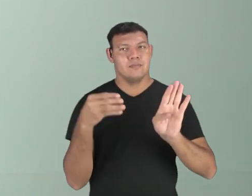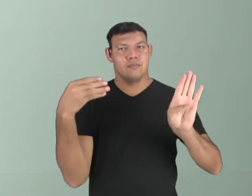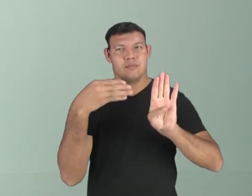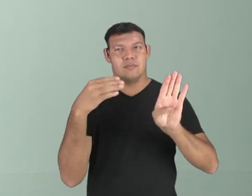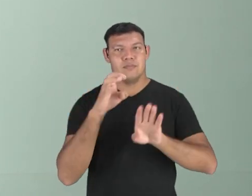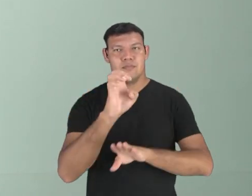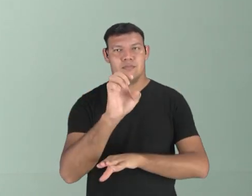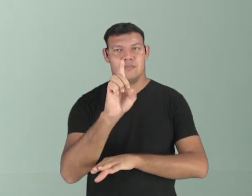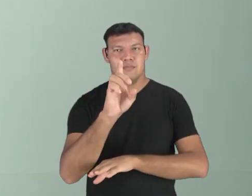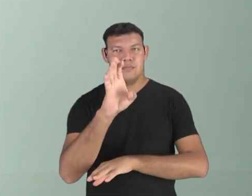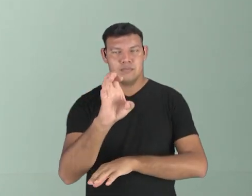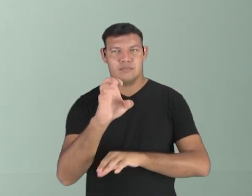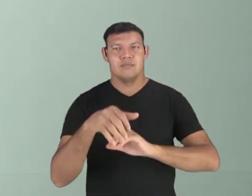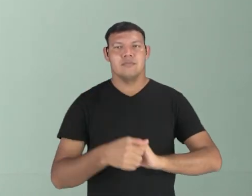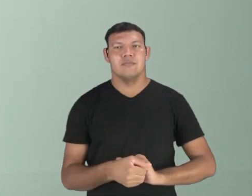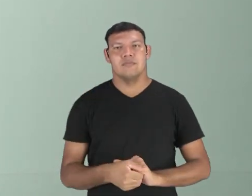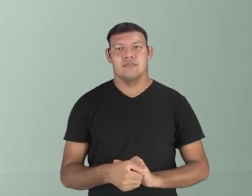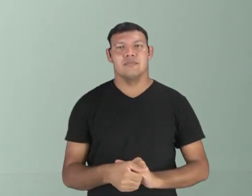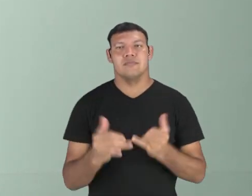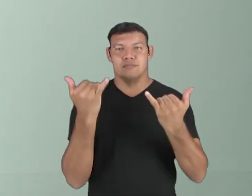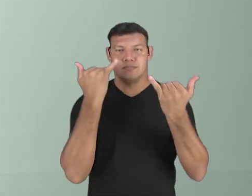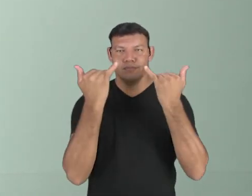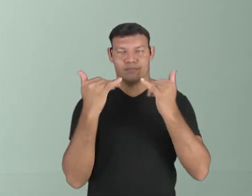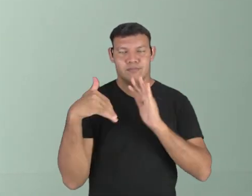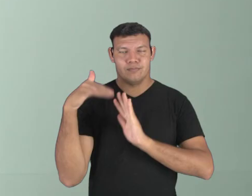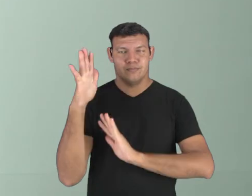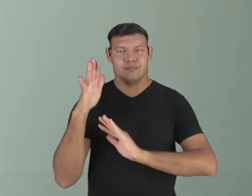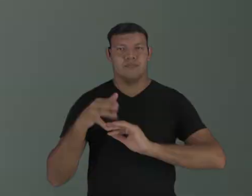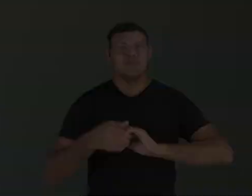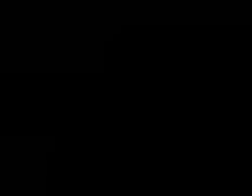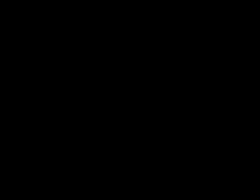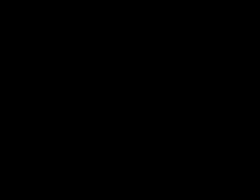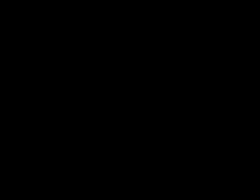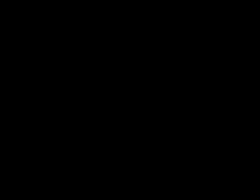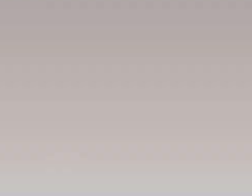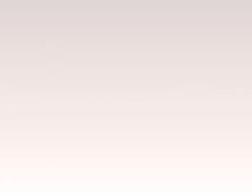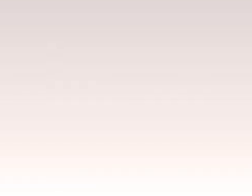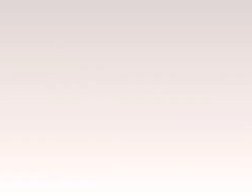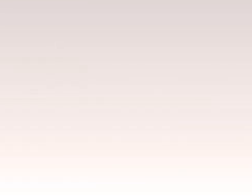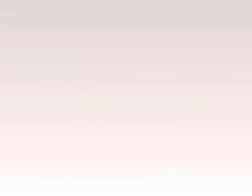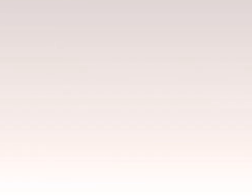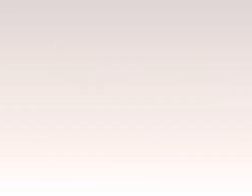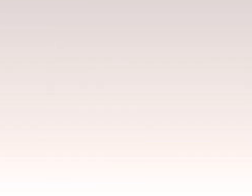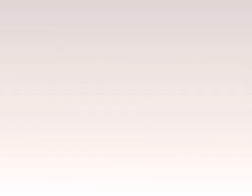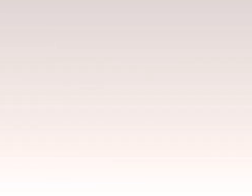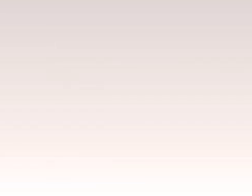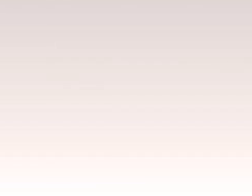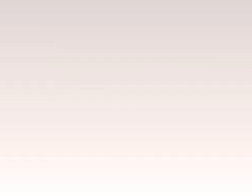plataforma Eduque para vocês terem mais informações.